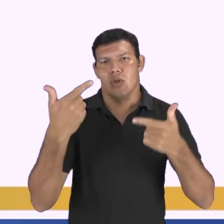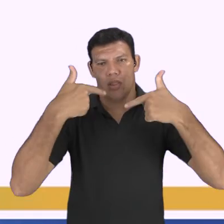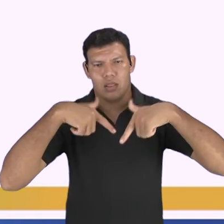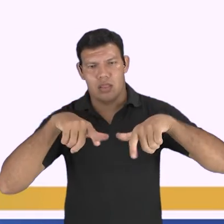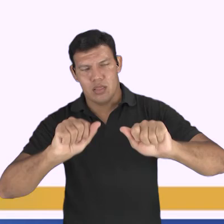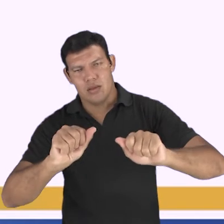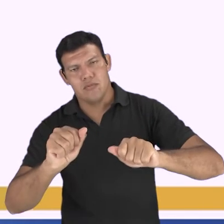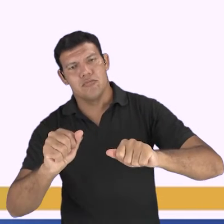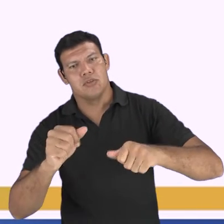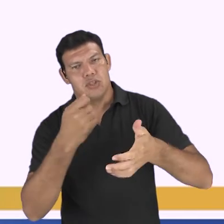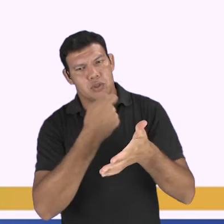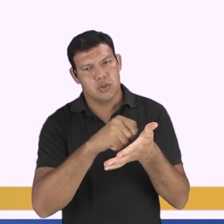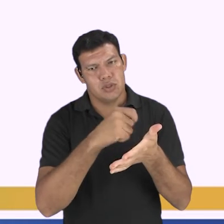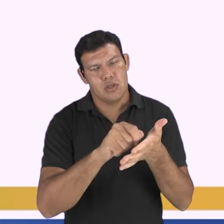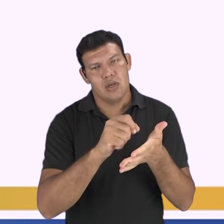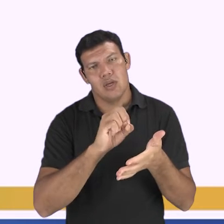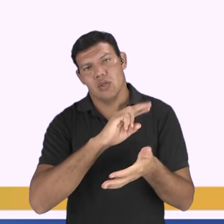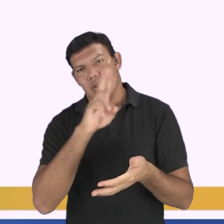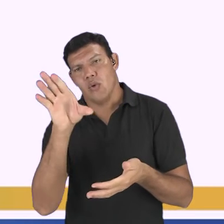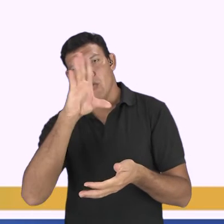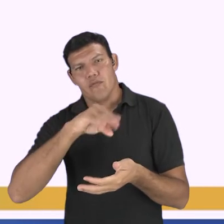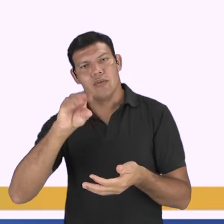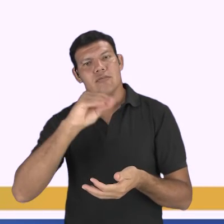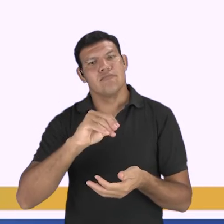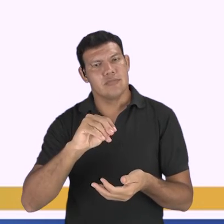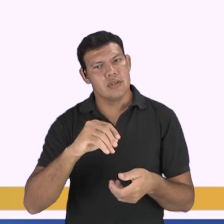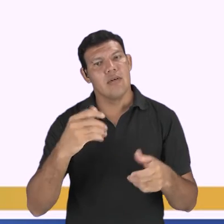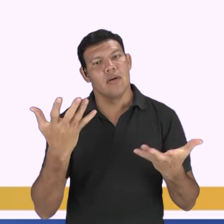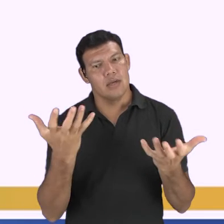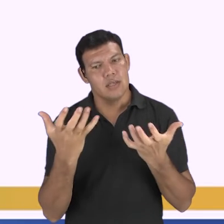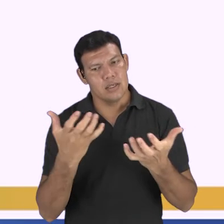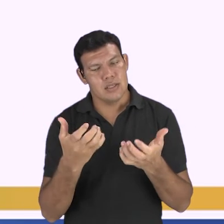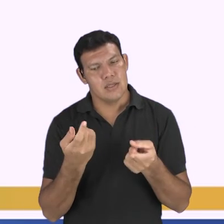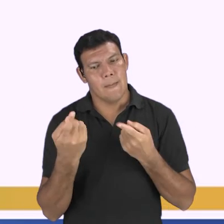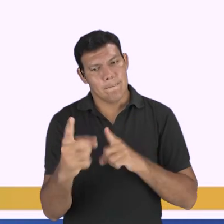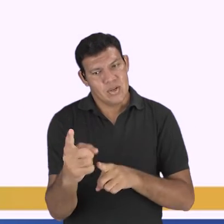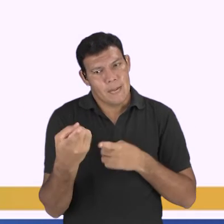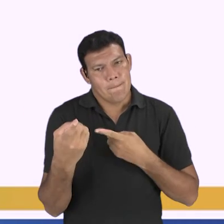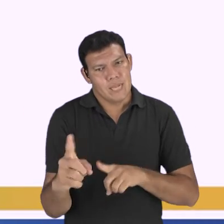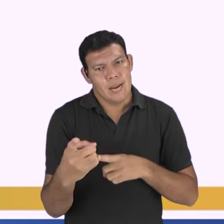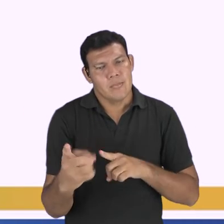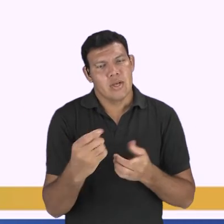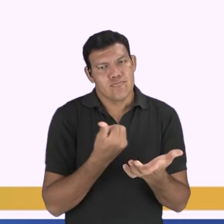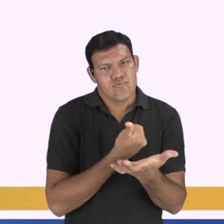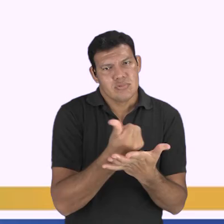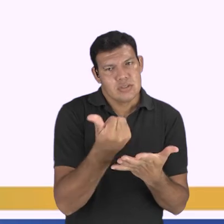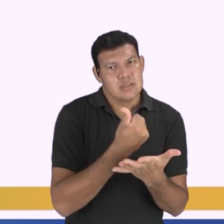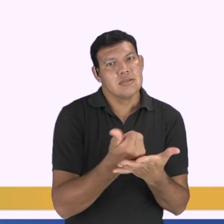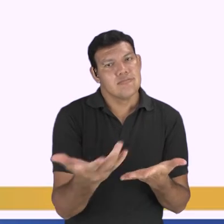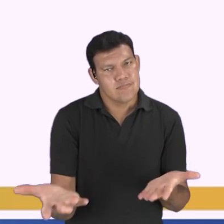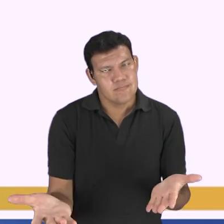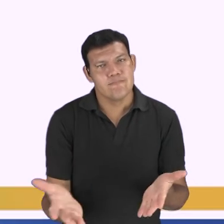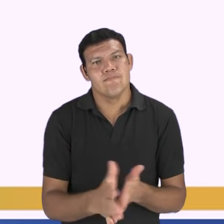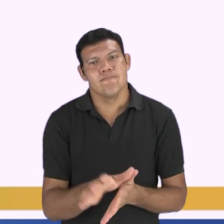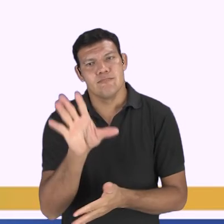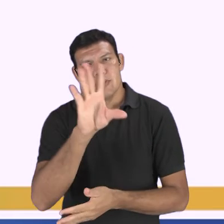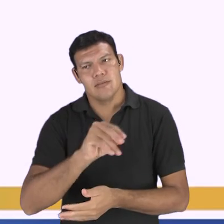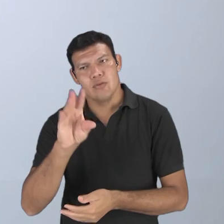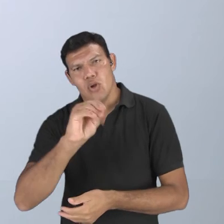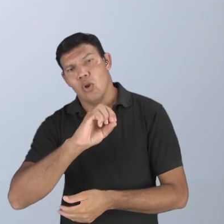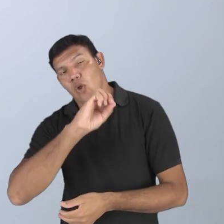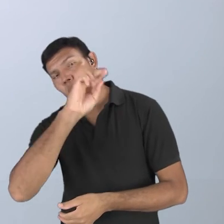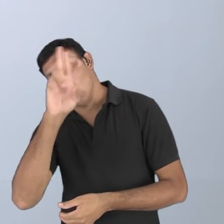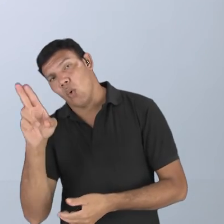quer que a outra pessoa reaja de alguma forma, seja de forma oral falada, seja de forma escrita,